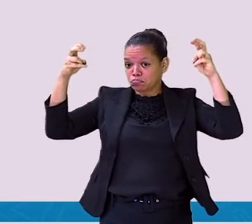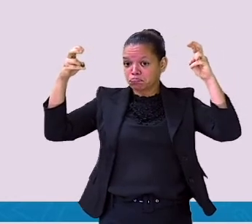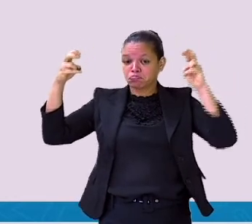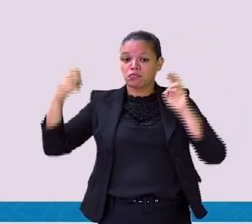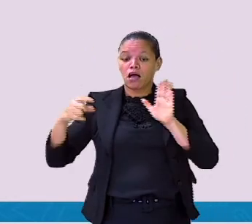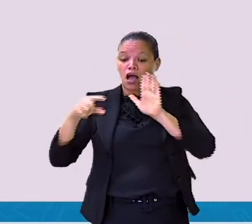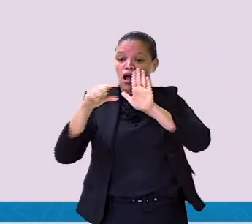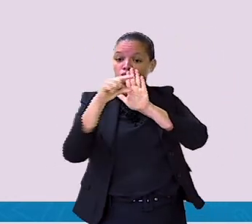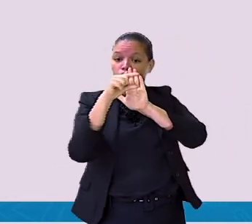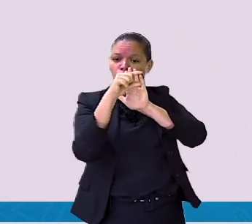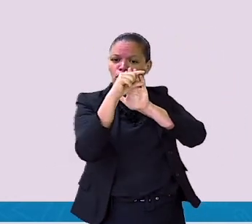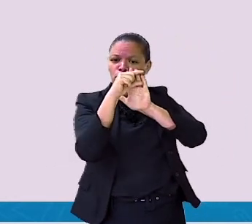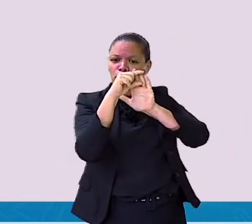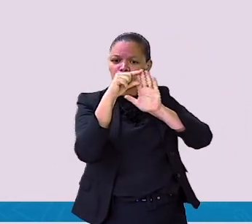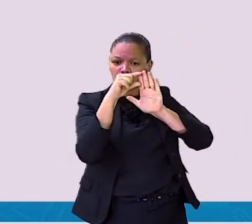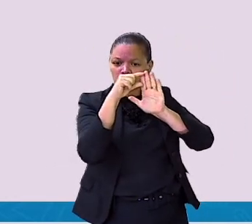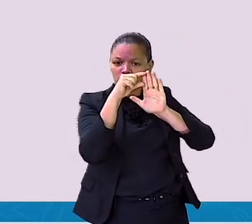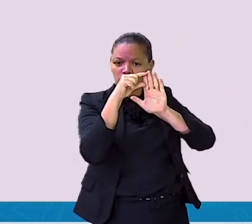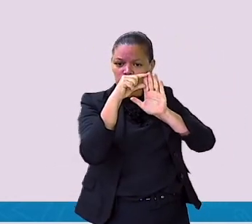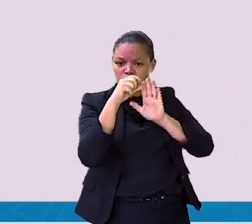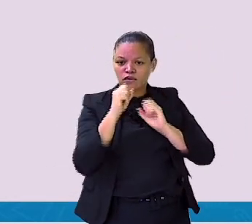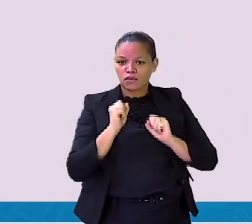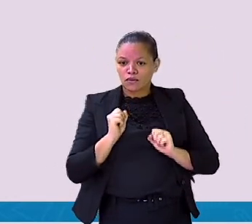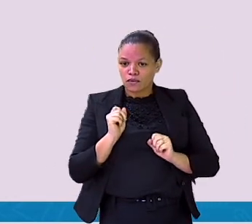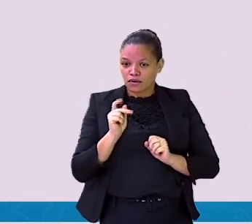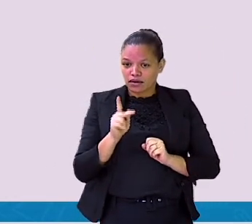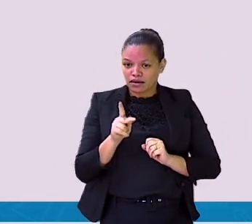ó, parágrafo.